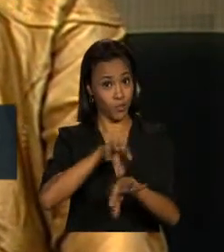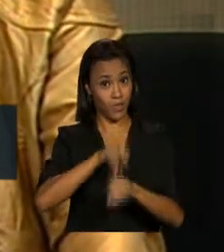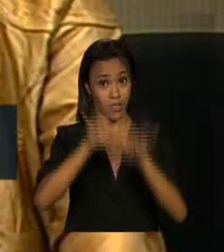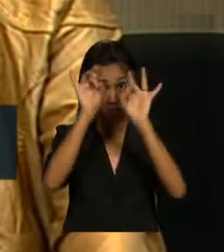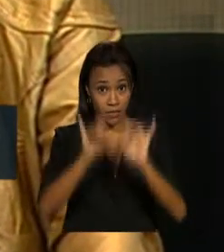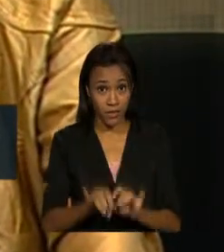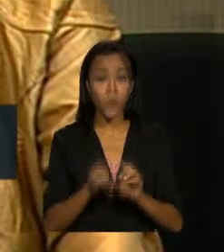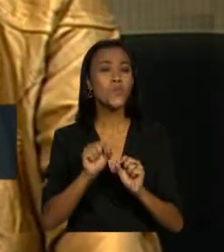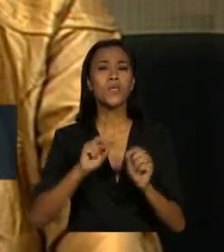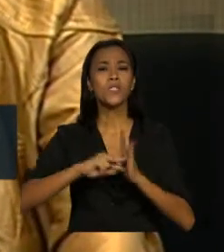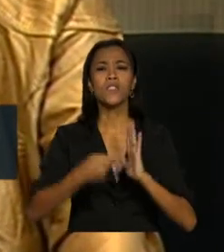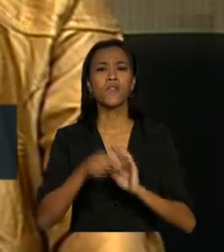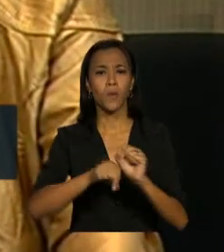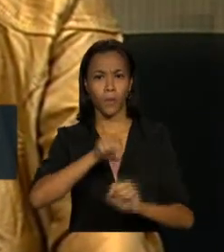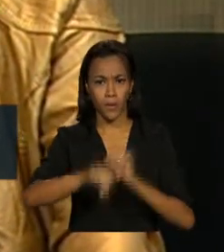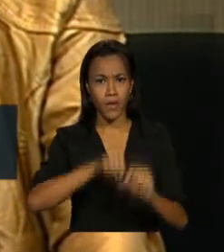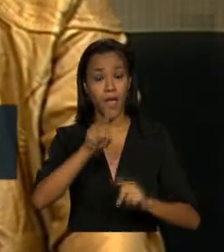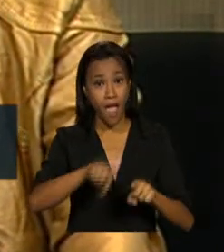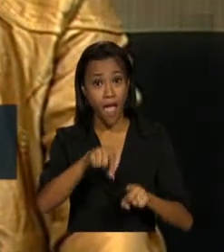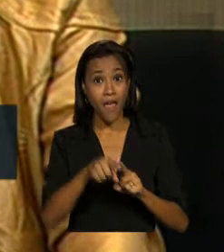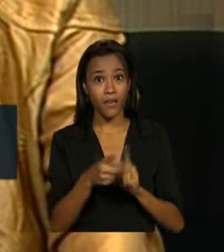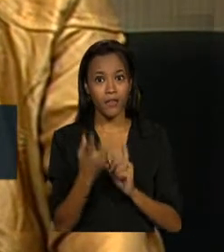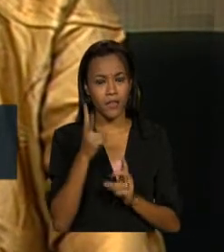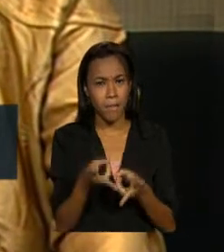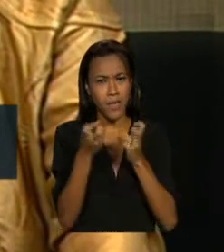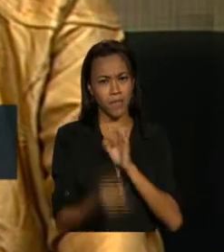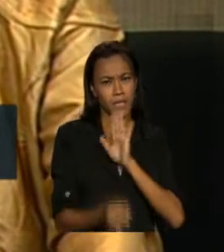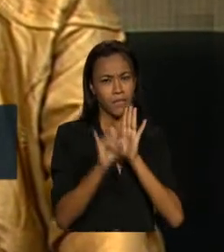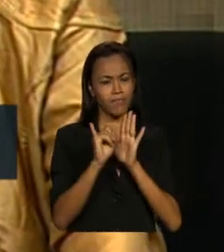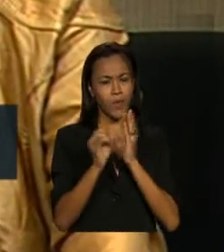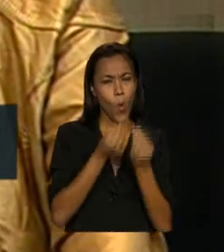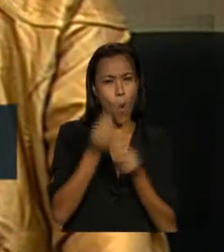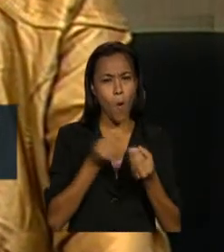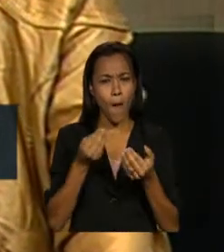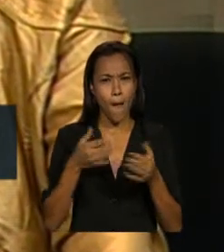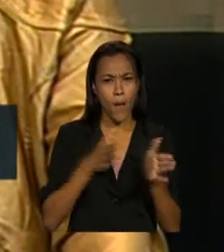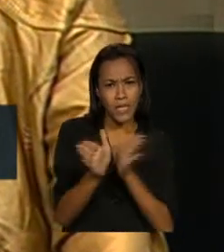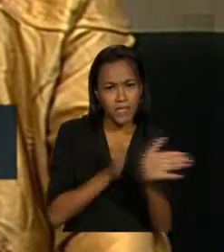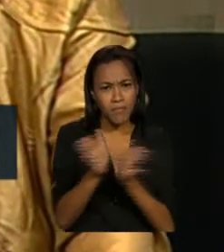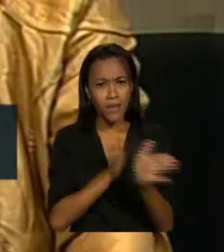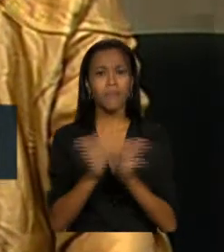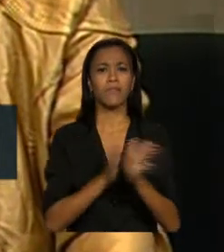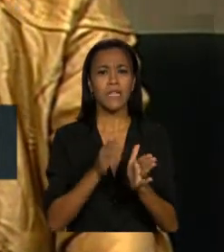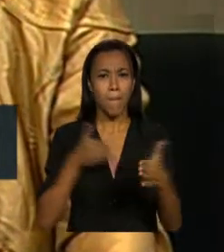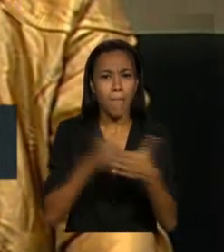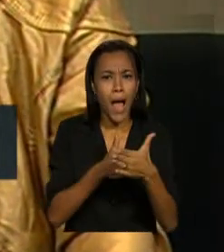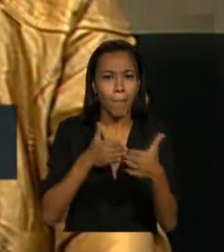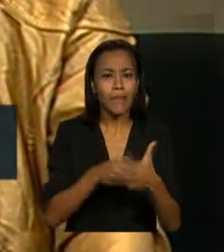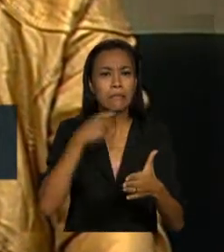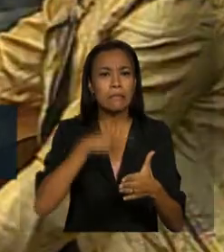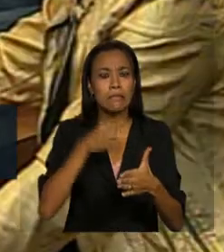que significa exatamente a identificação das barreiras que possam interferir